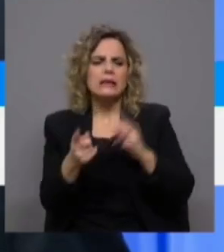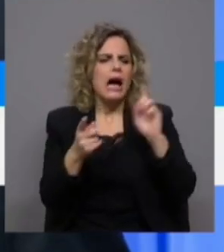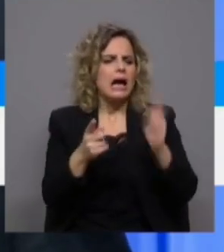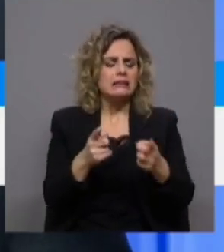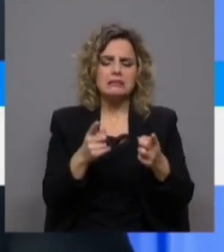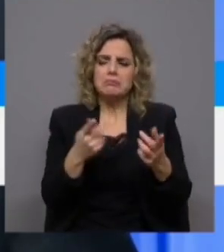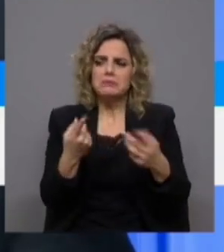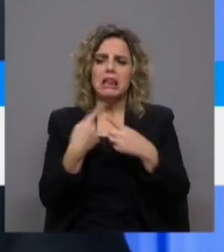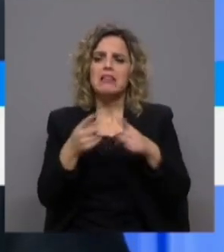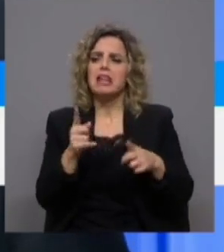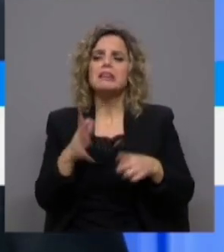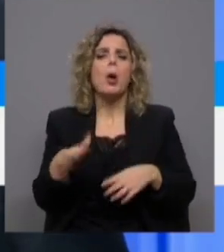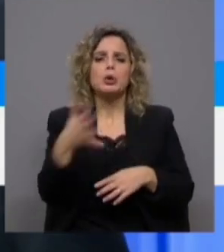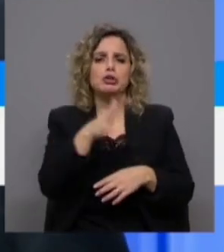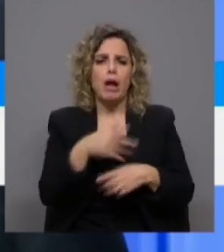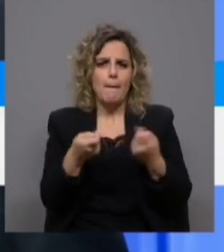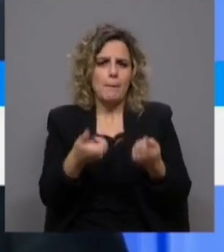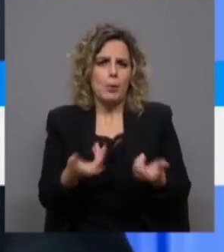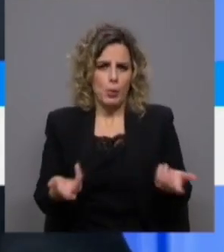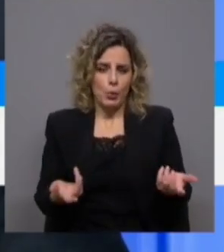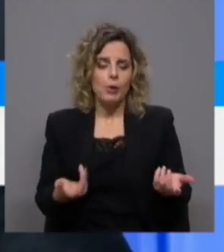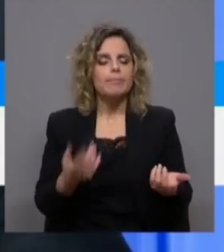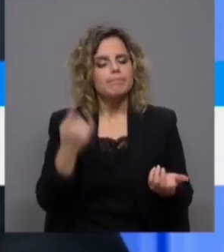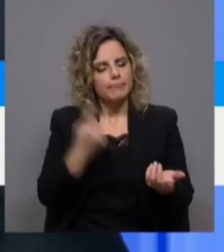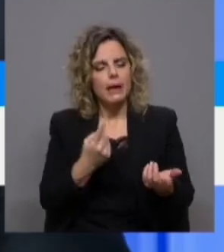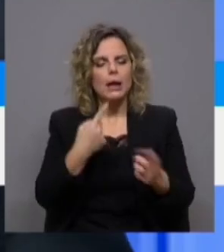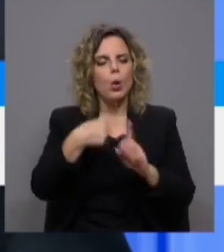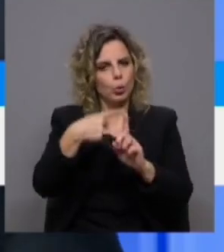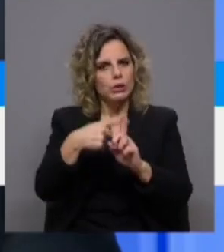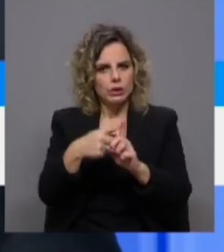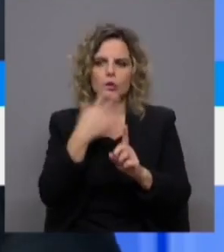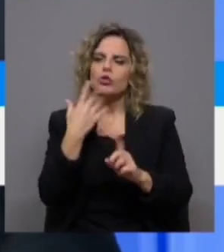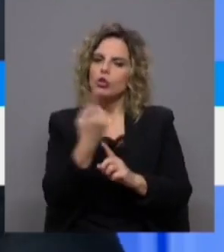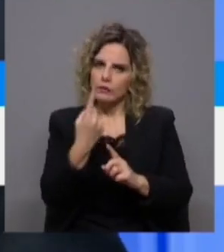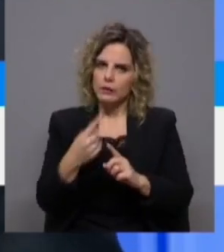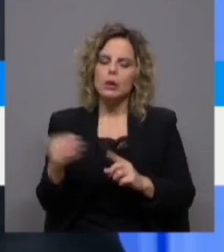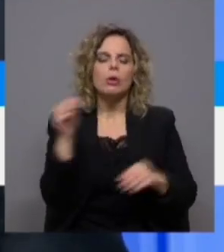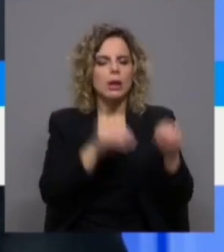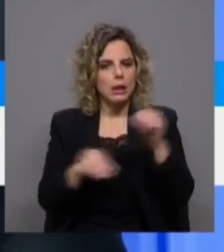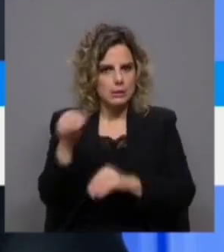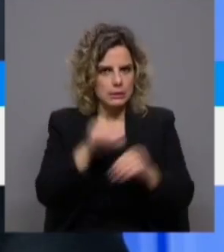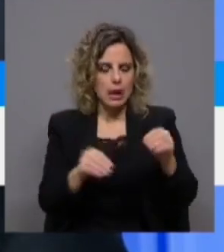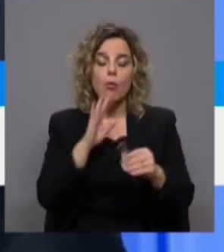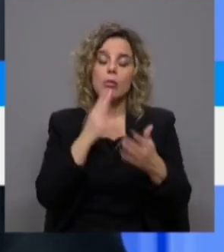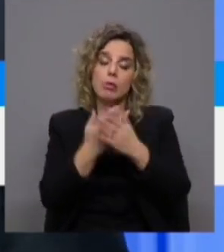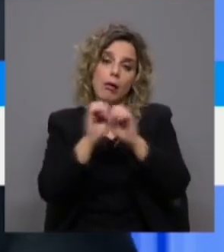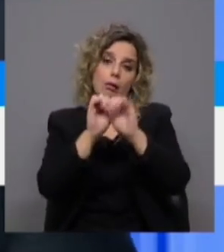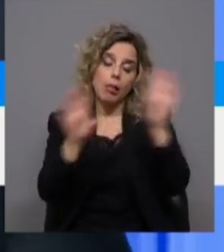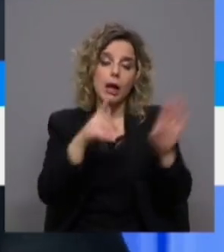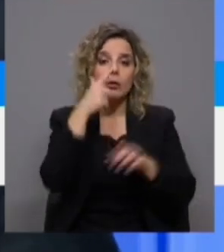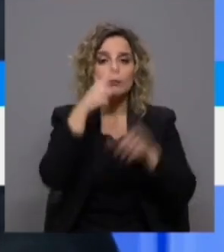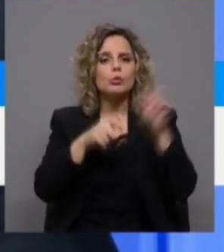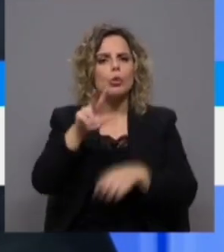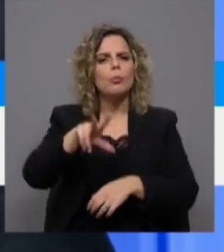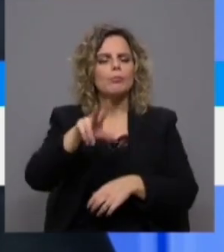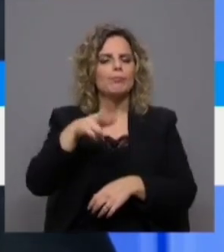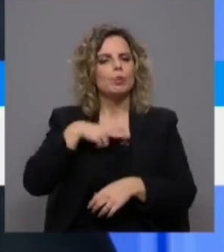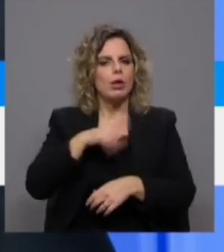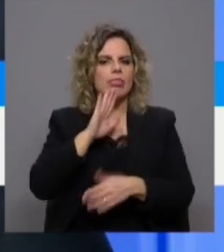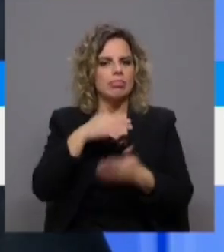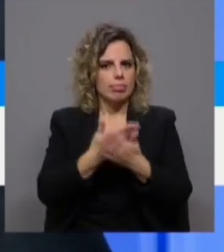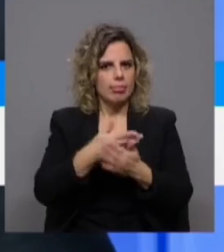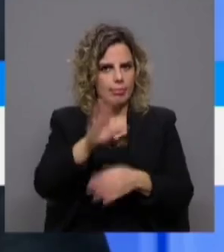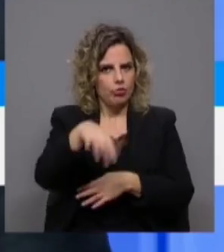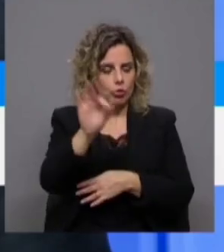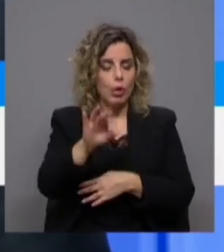muito mais saudável útil temos a eleições sozinhos ser claro que eu tenho muito o que defendemos deixar os os preços cobrir e a função da